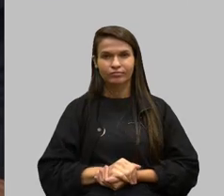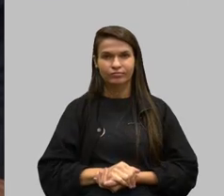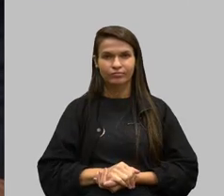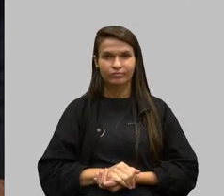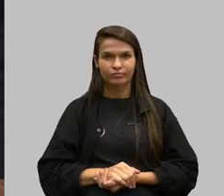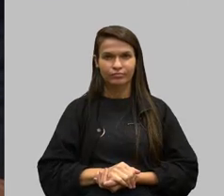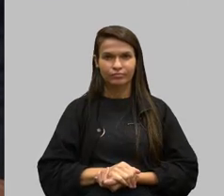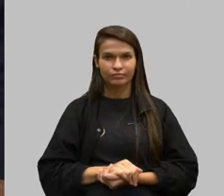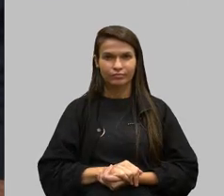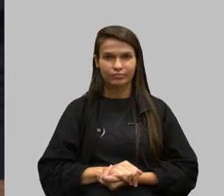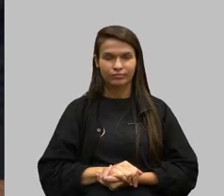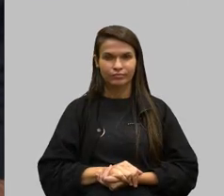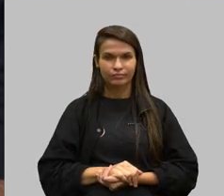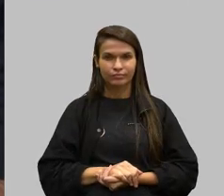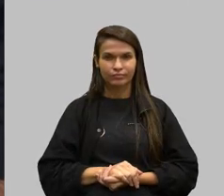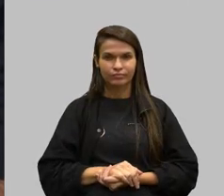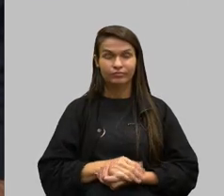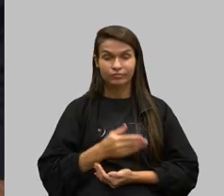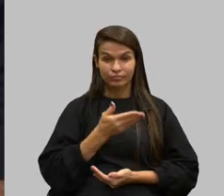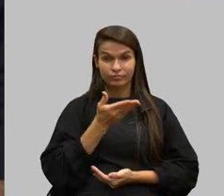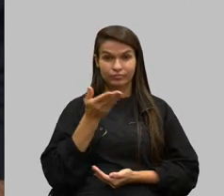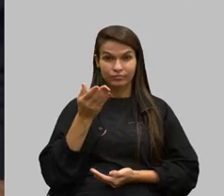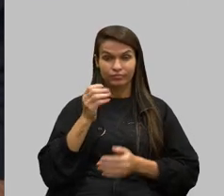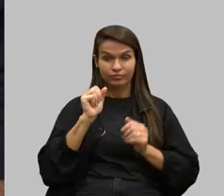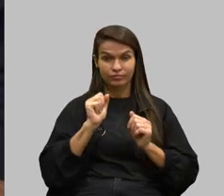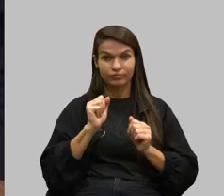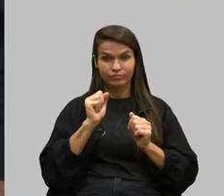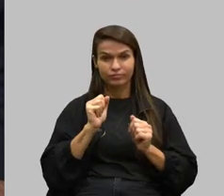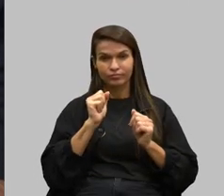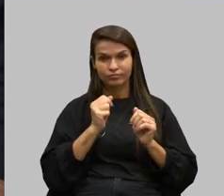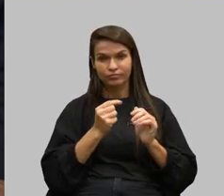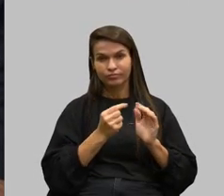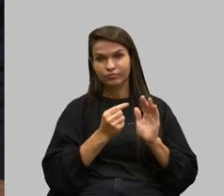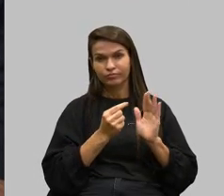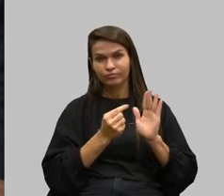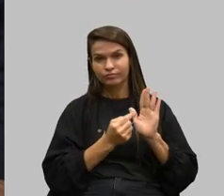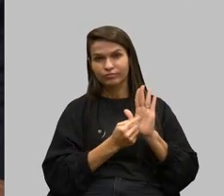plateia vocês podem colocar apresentação por